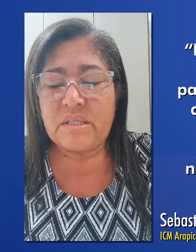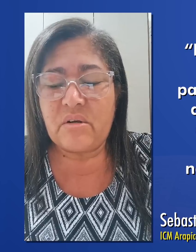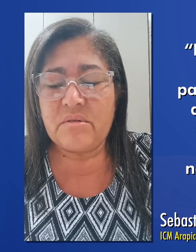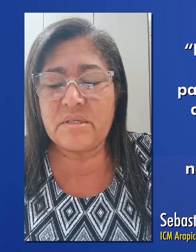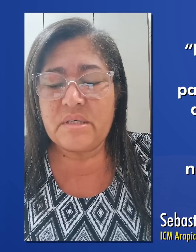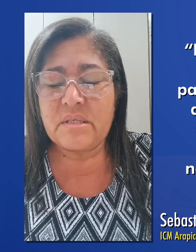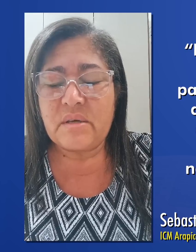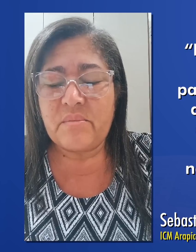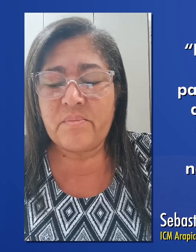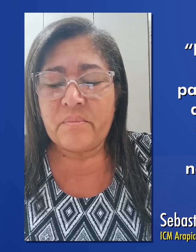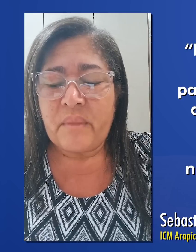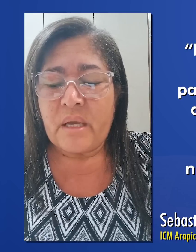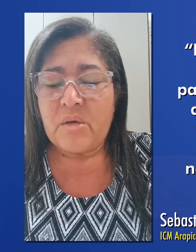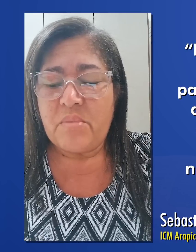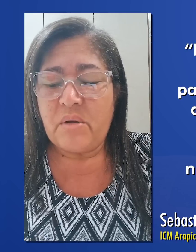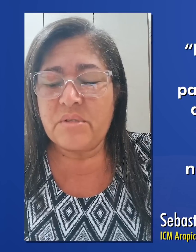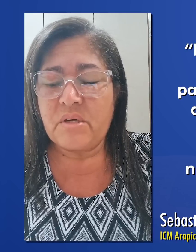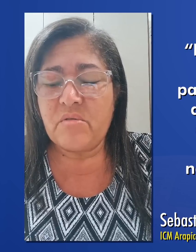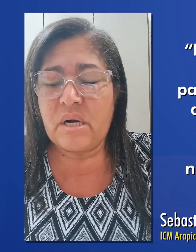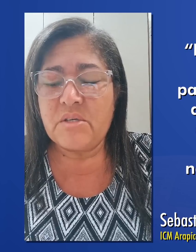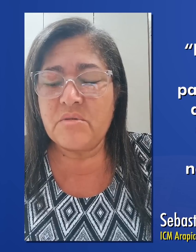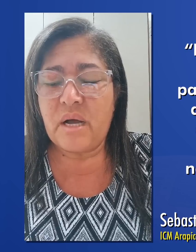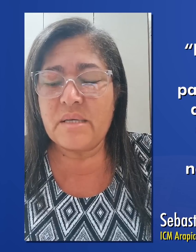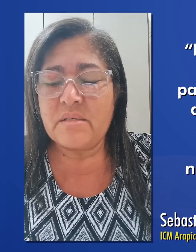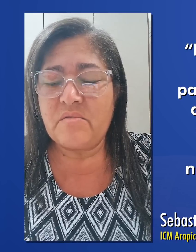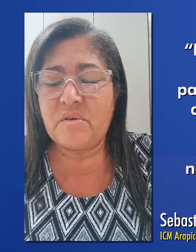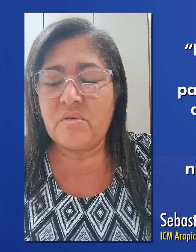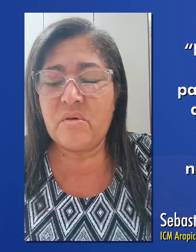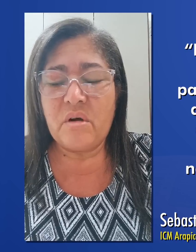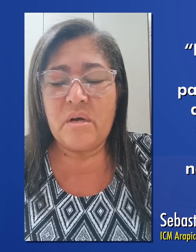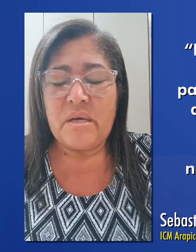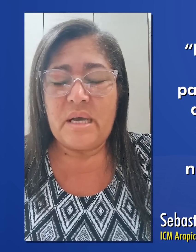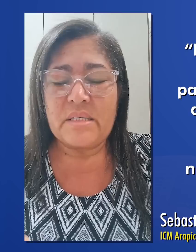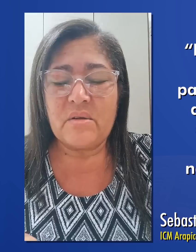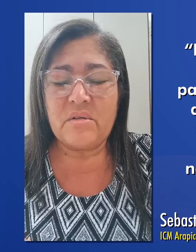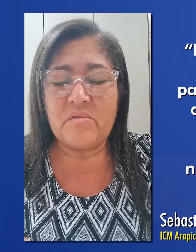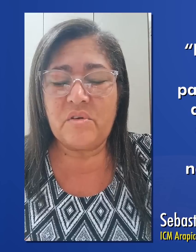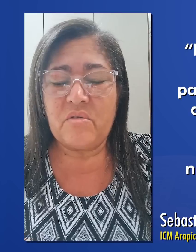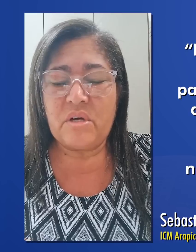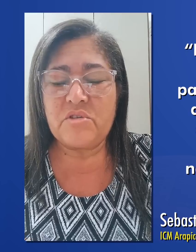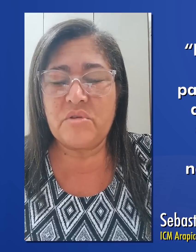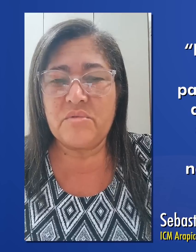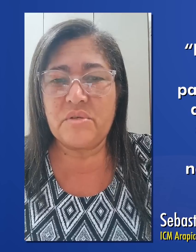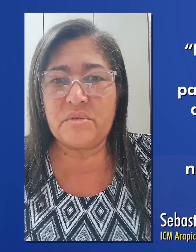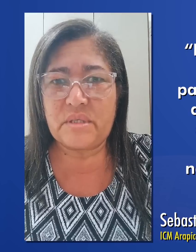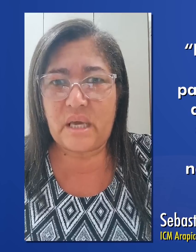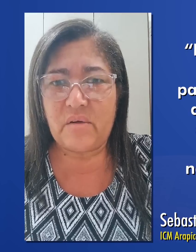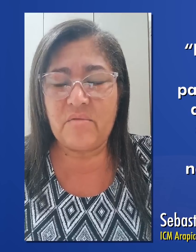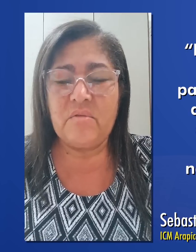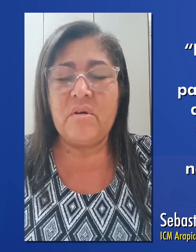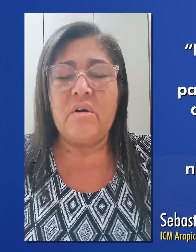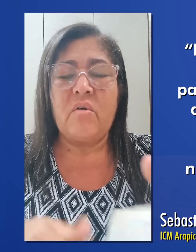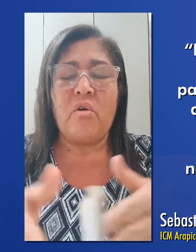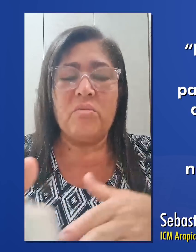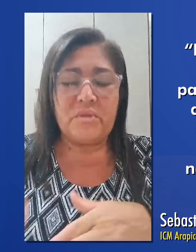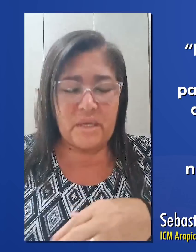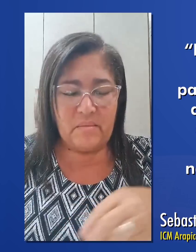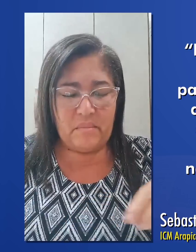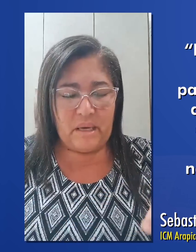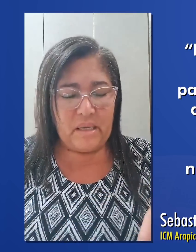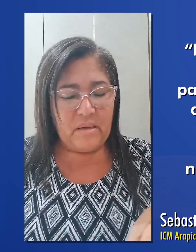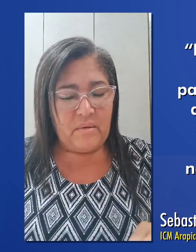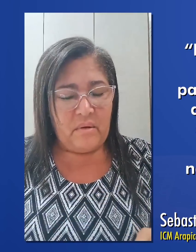do versículo diz assim: e pelo seu anjo as enviou e as notificou a João, seu servo,